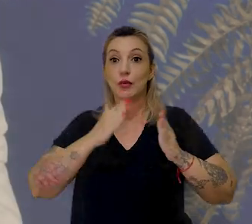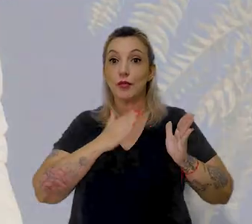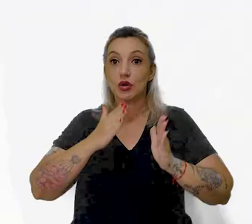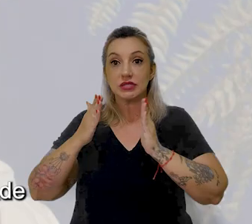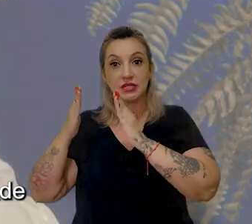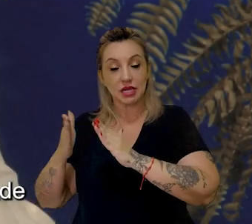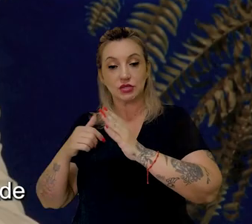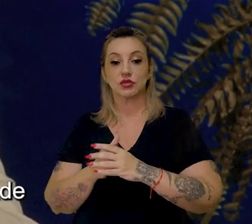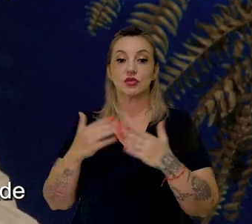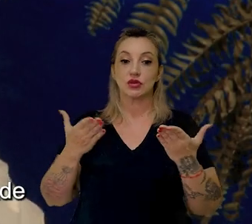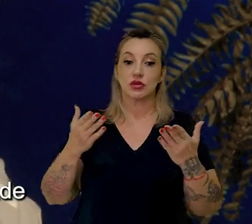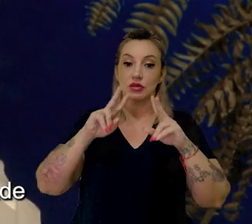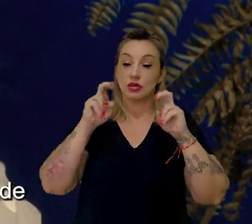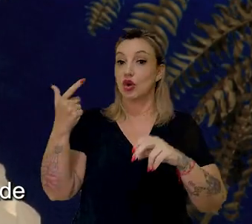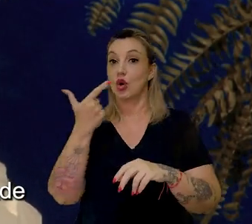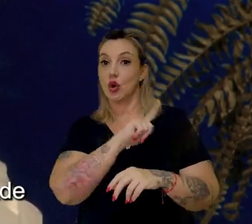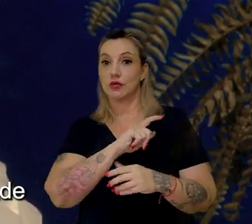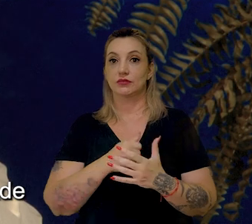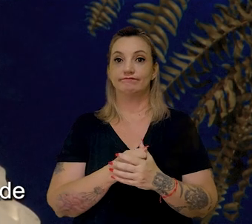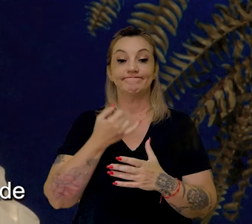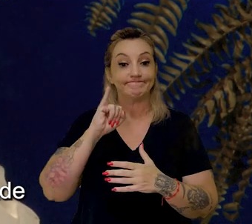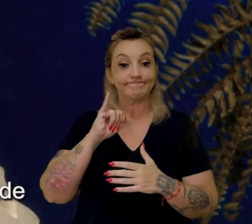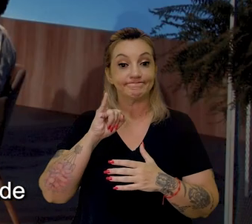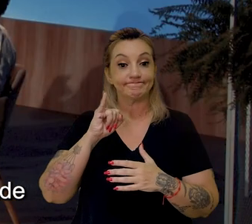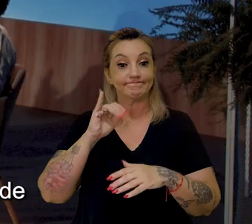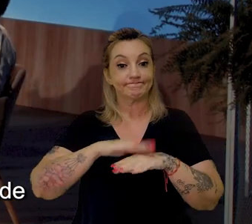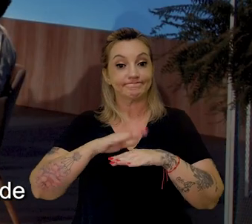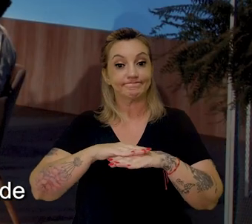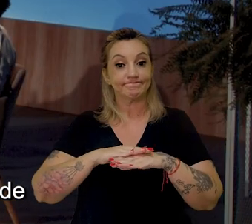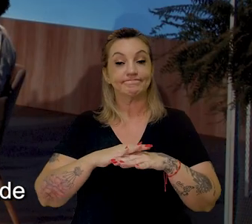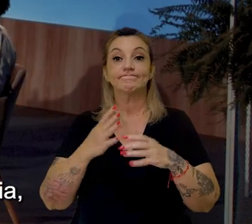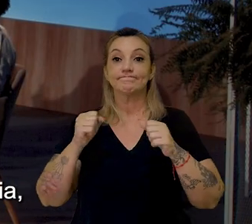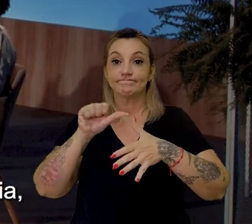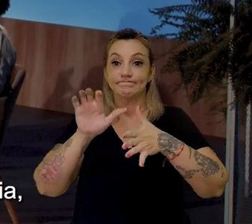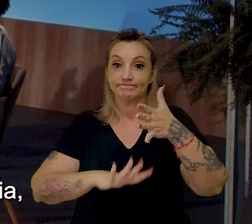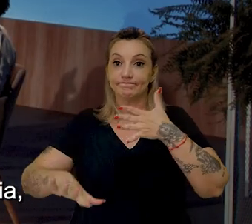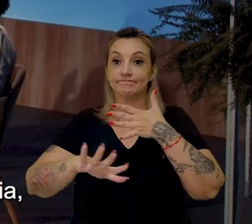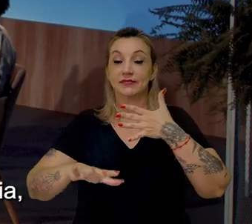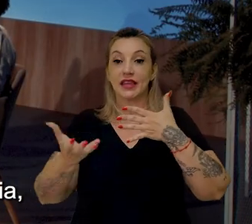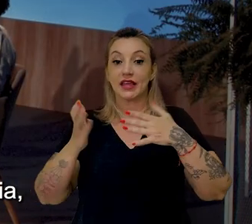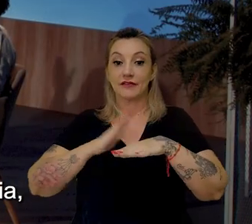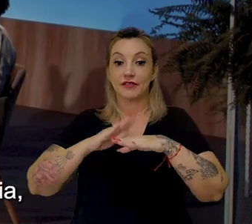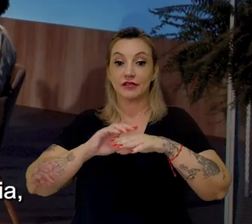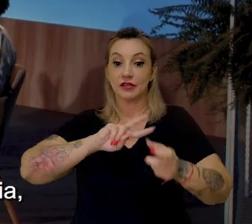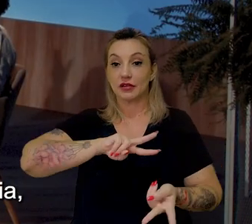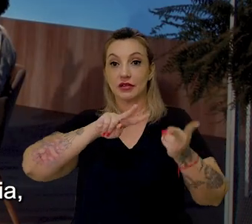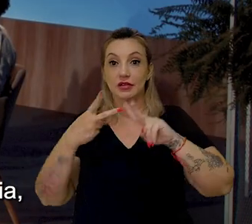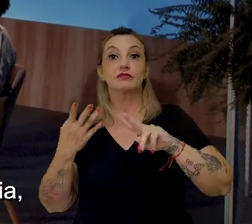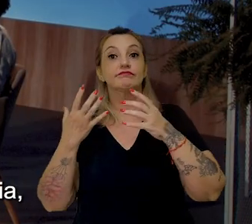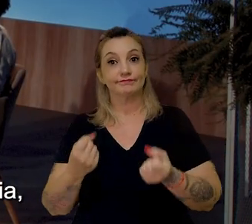processo agora a questão é outra se a gente vai reconhecer vulnerabilidade e a gente quer fazer uma transição